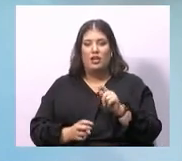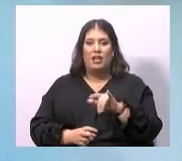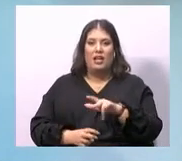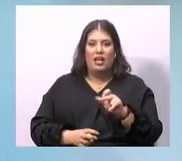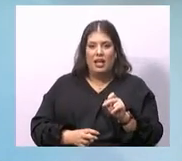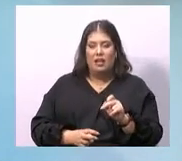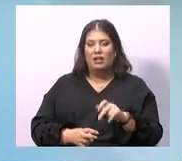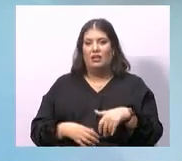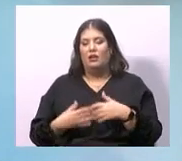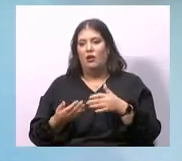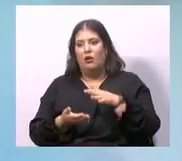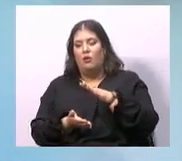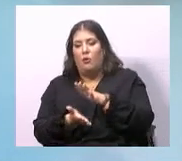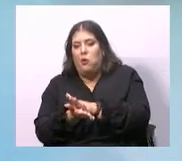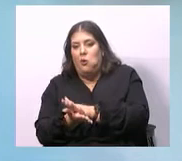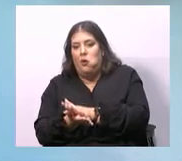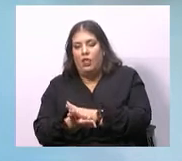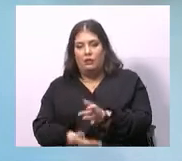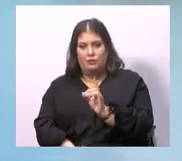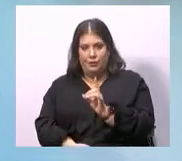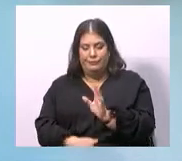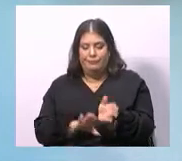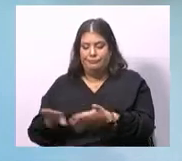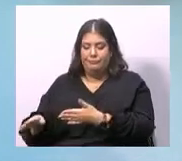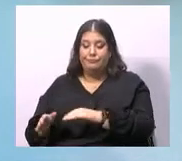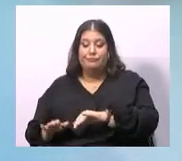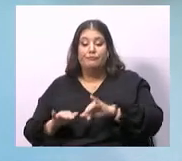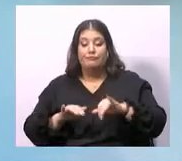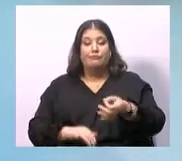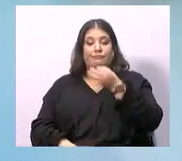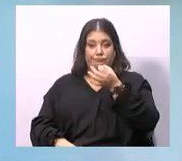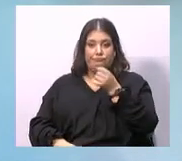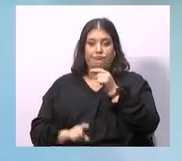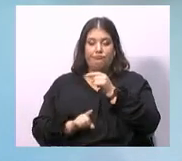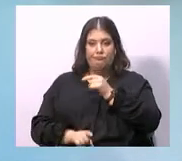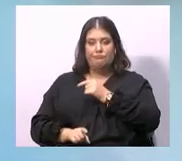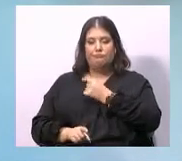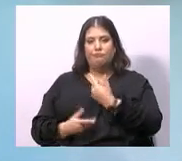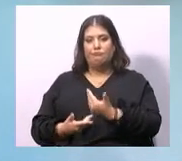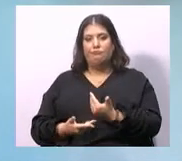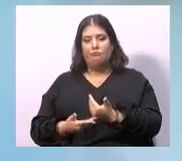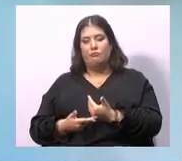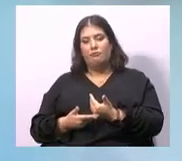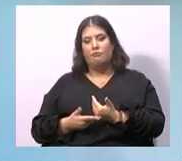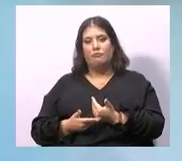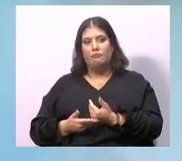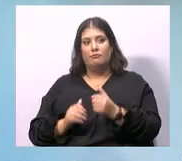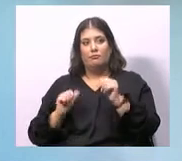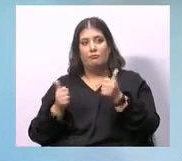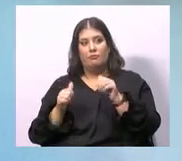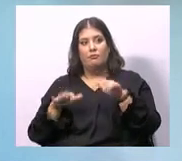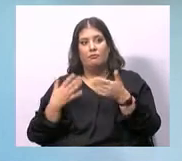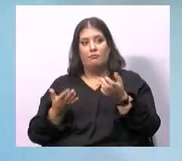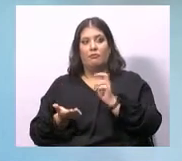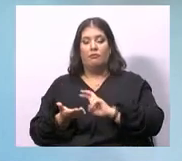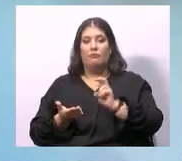ou compressões, ou pronto, da parte da coluna. Pelo que me está a dizer que é um bom sinal, quando estou a